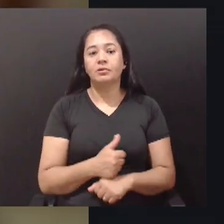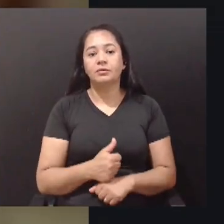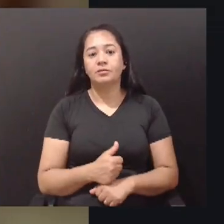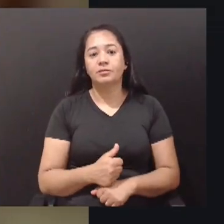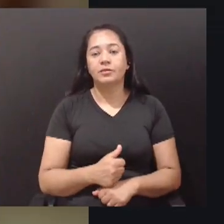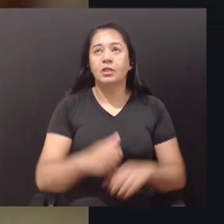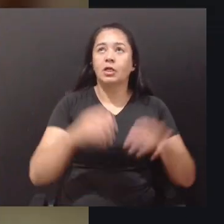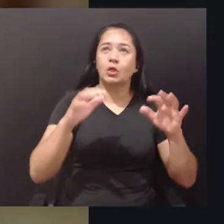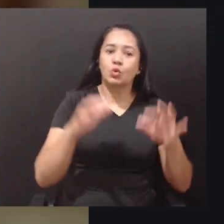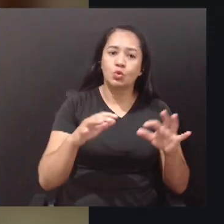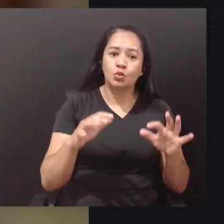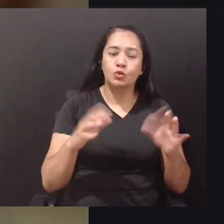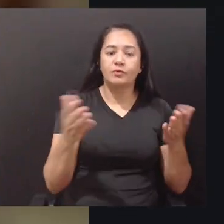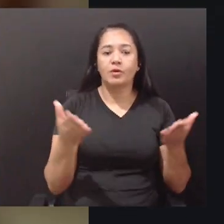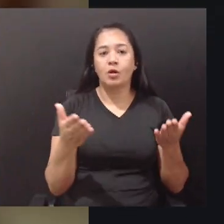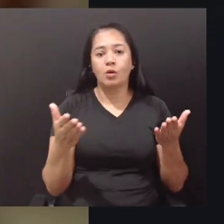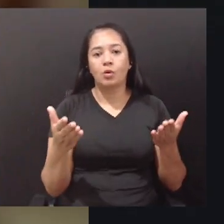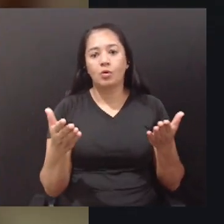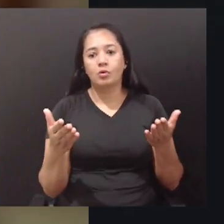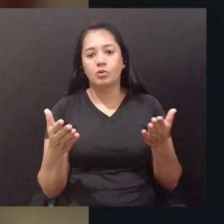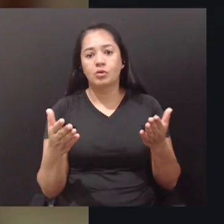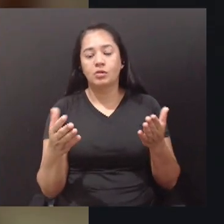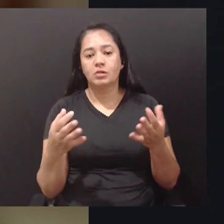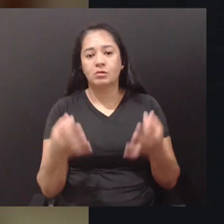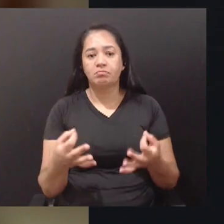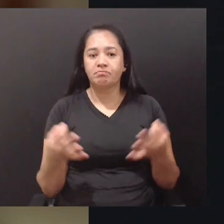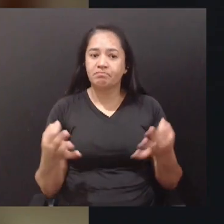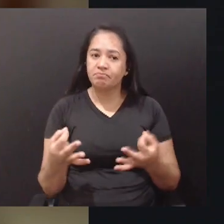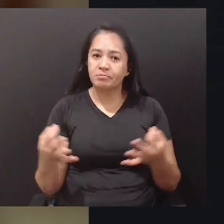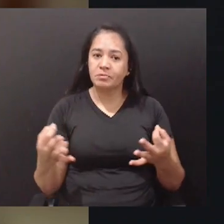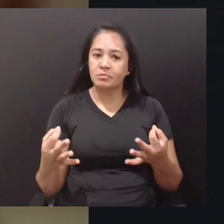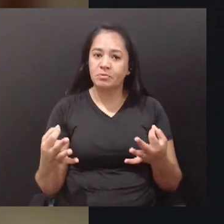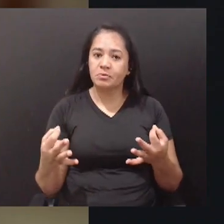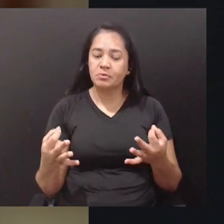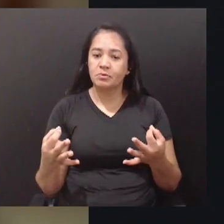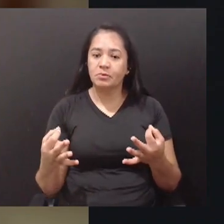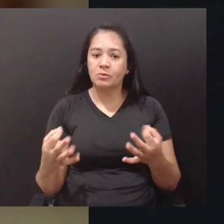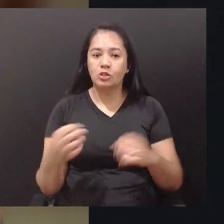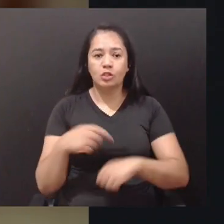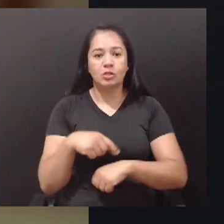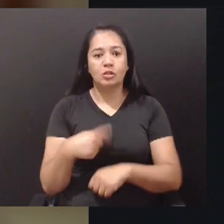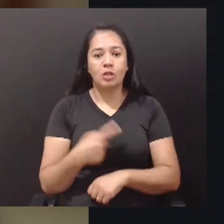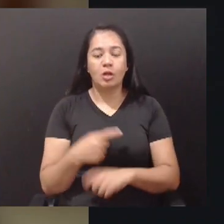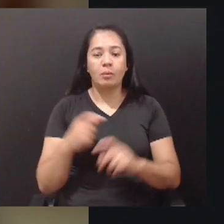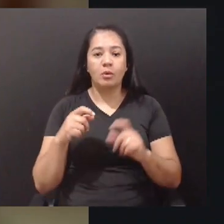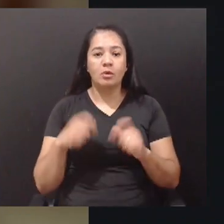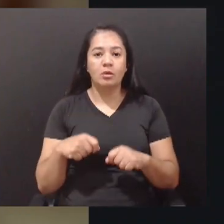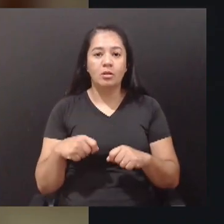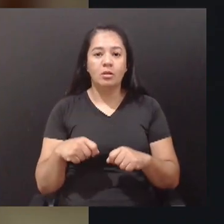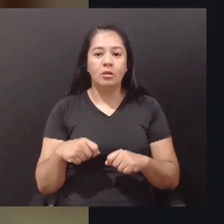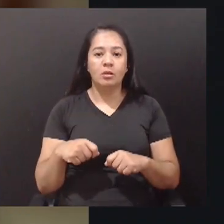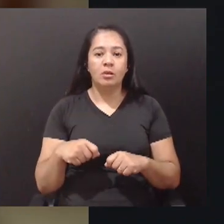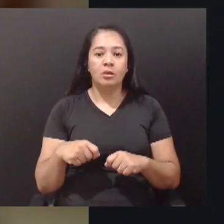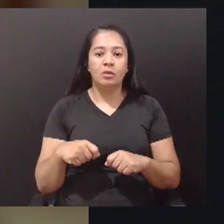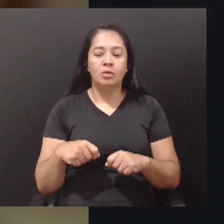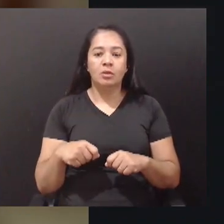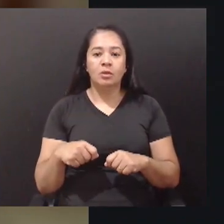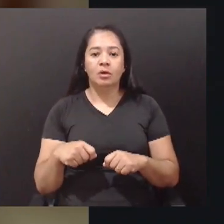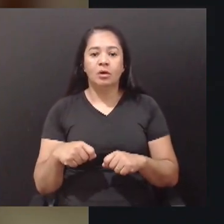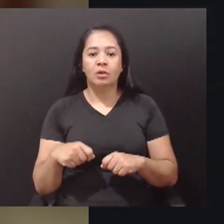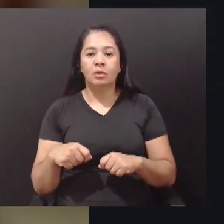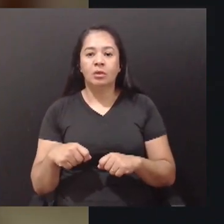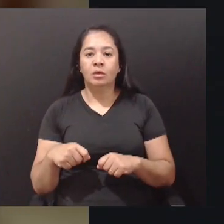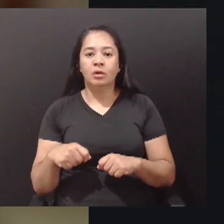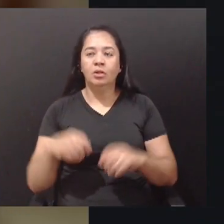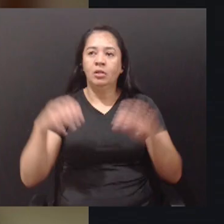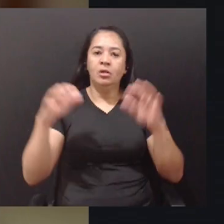chuvas. Hoje, com grande precisão de poucas horas, nós podemos colocar probabilidade alta de chuva